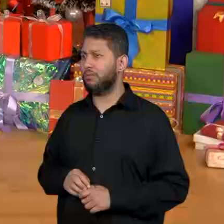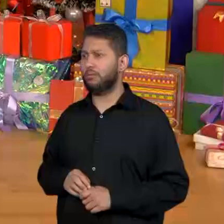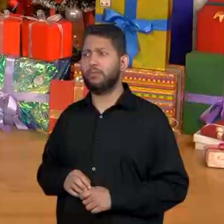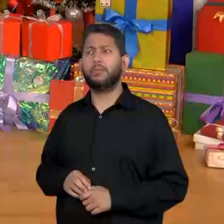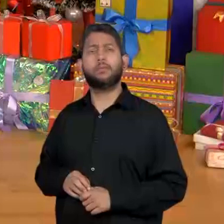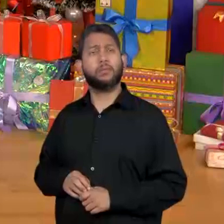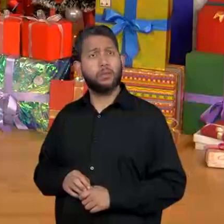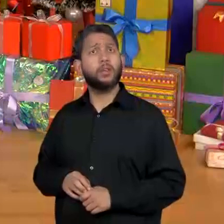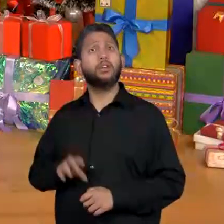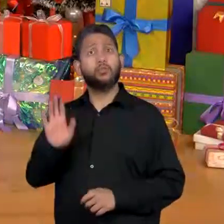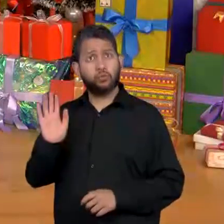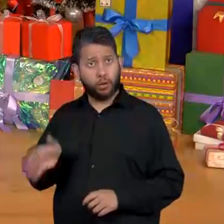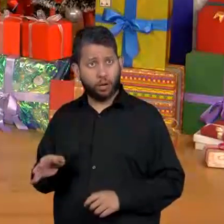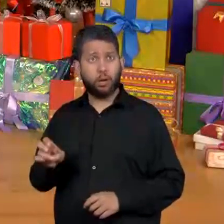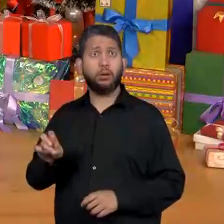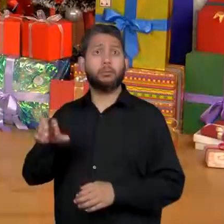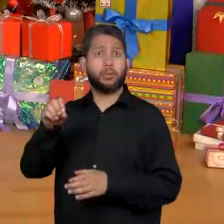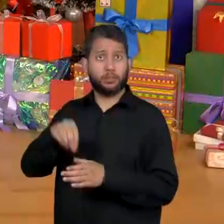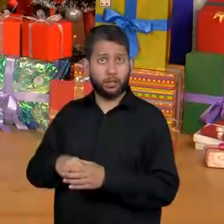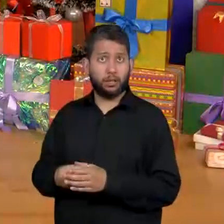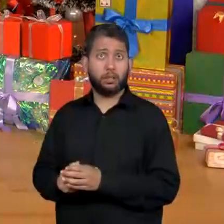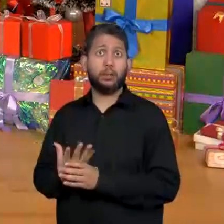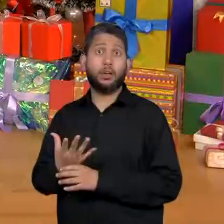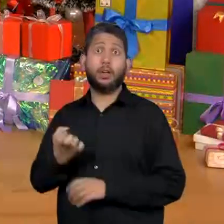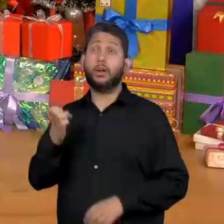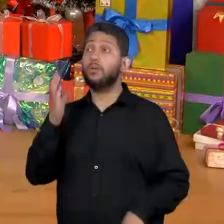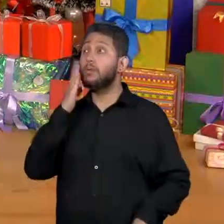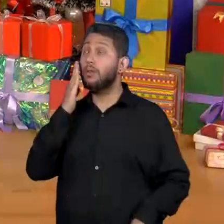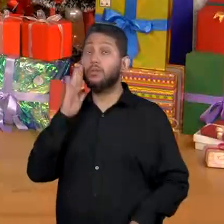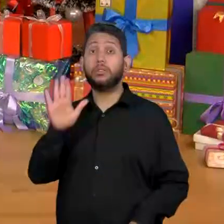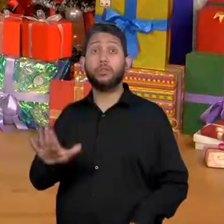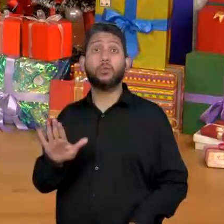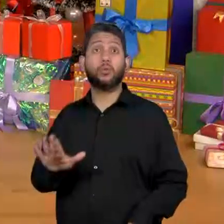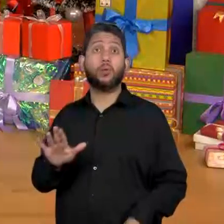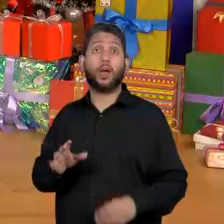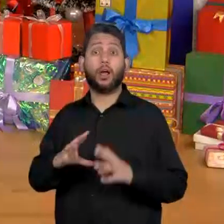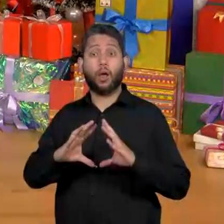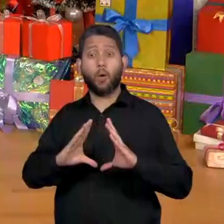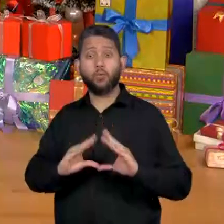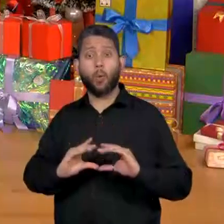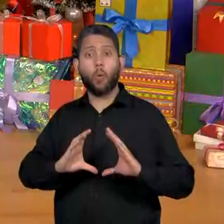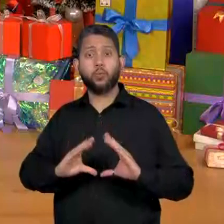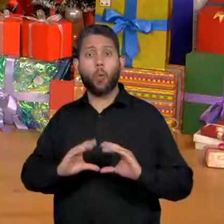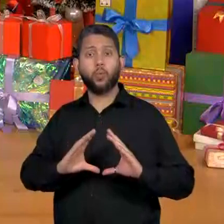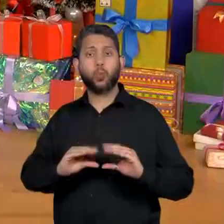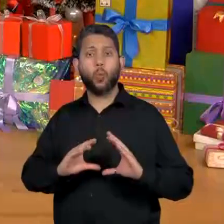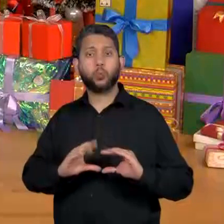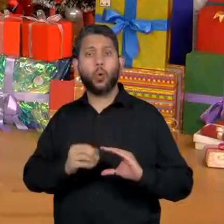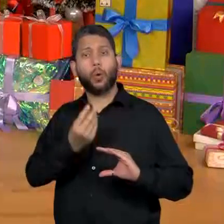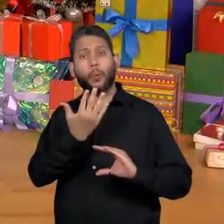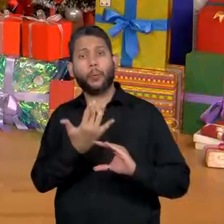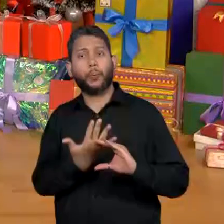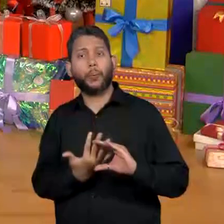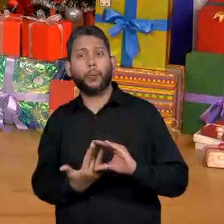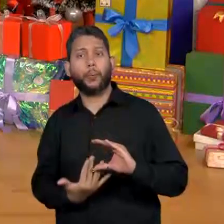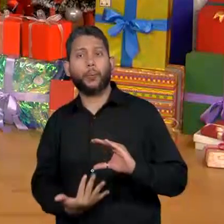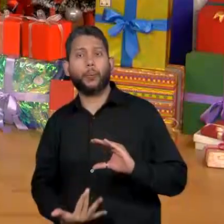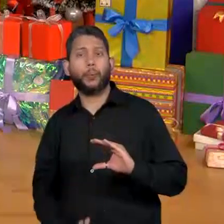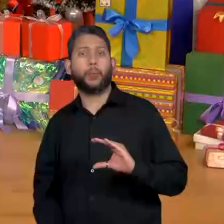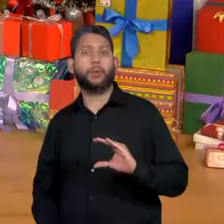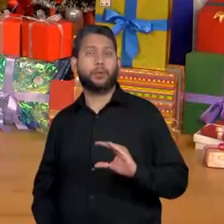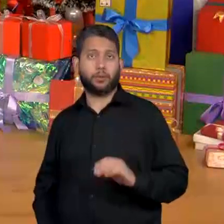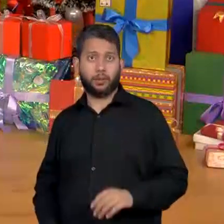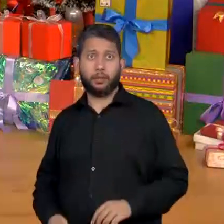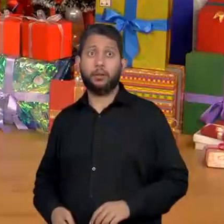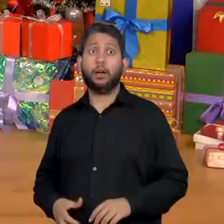você já replantou ela. Isso. E ela, eu sei que você deixou ela bem porosa, você deixou ela bem assim, soltinha, fofinha, areia.